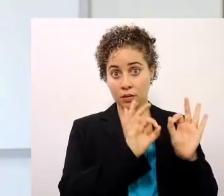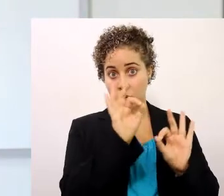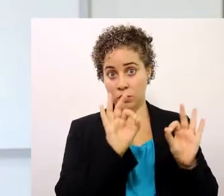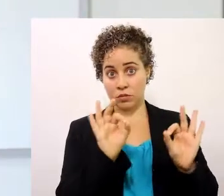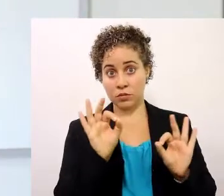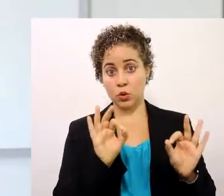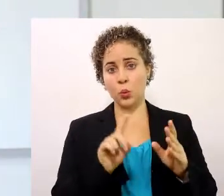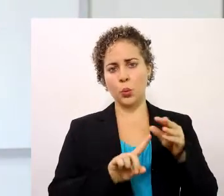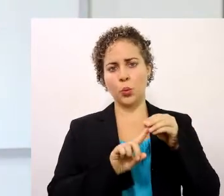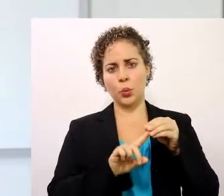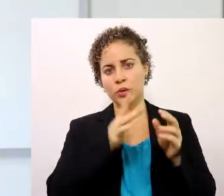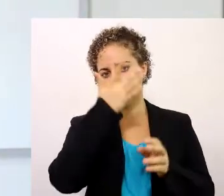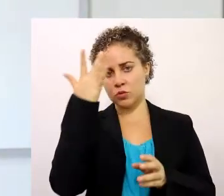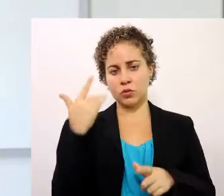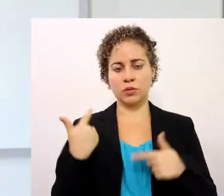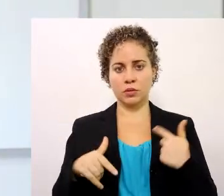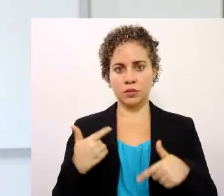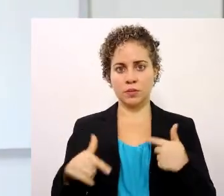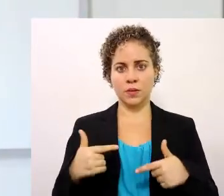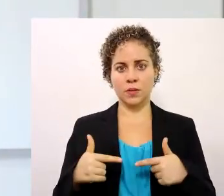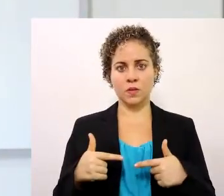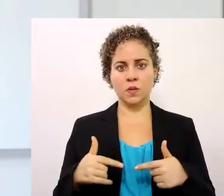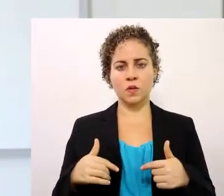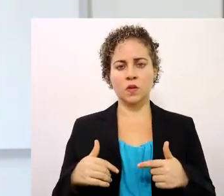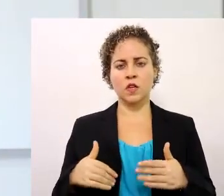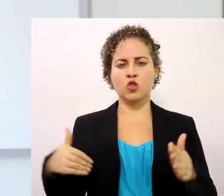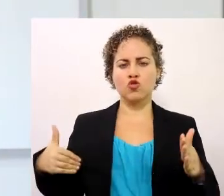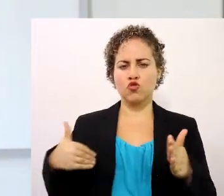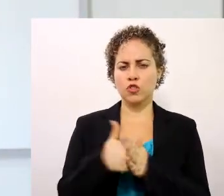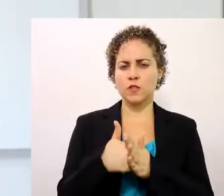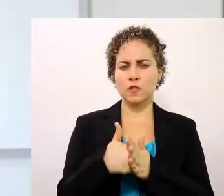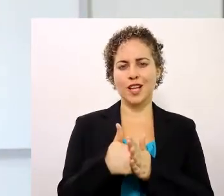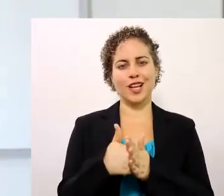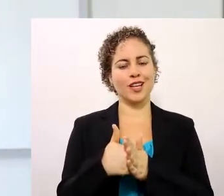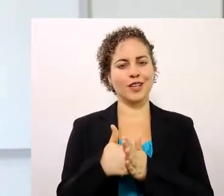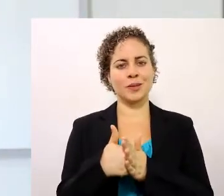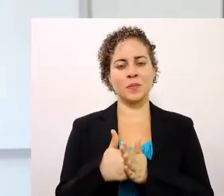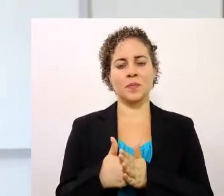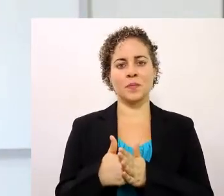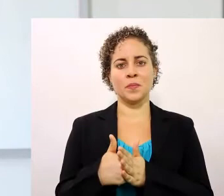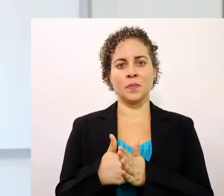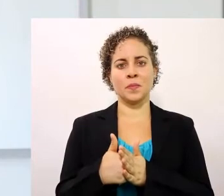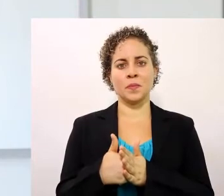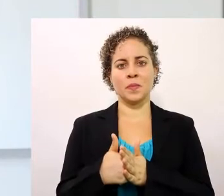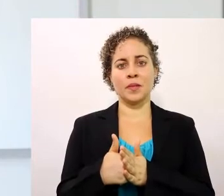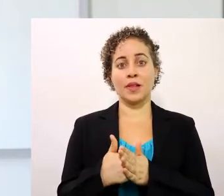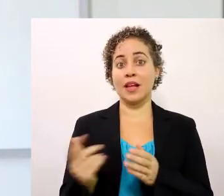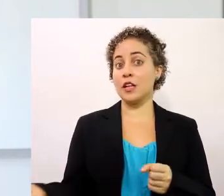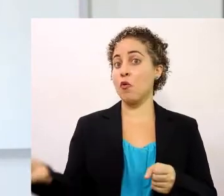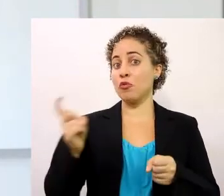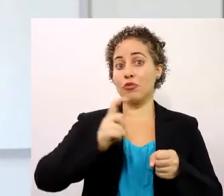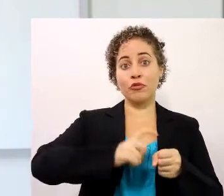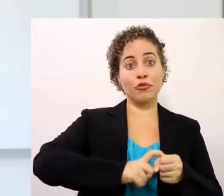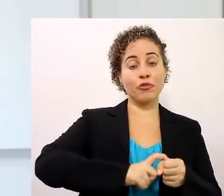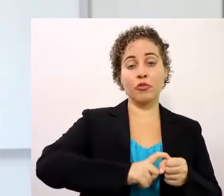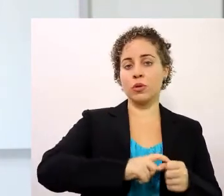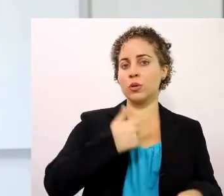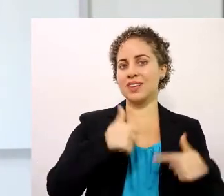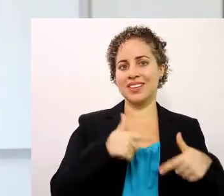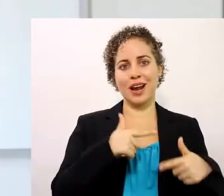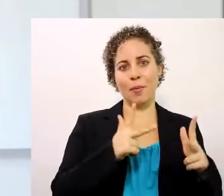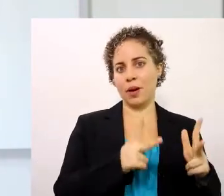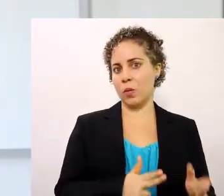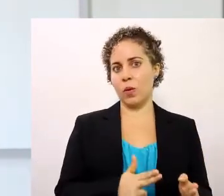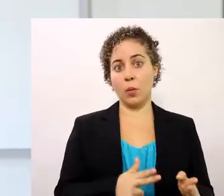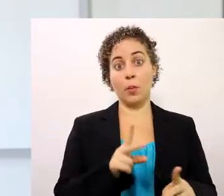esse único trabalhador sofreu um acidente que não voltou à mesma função, por conta da perda